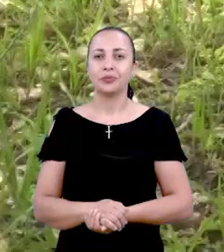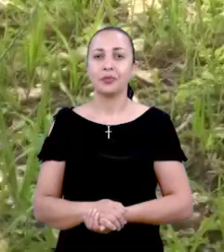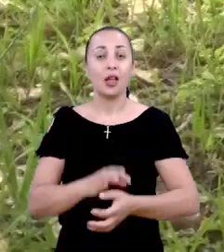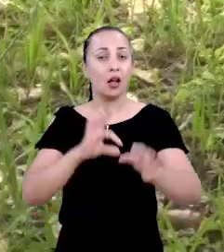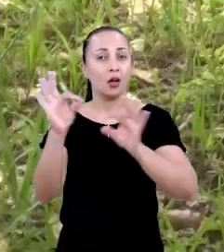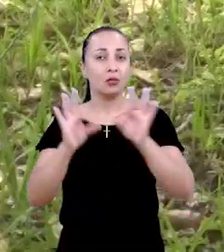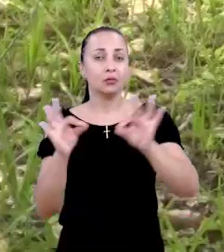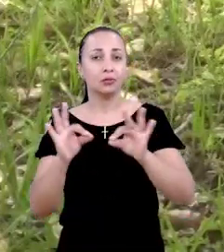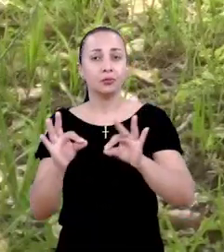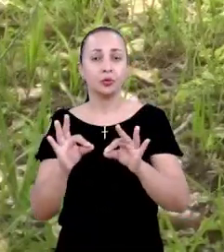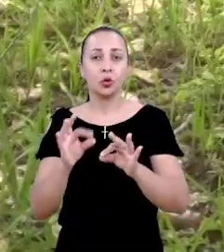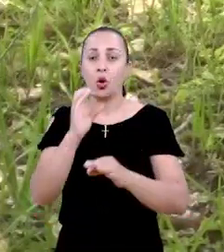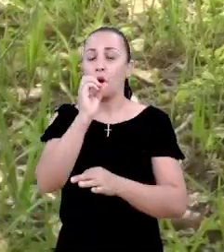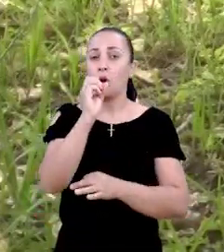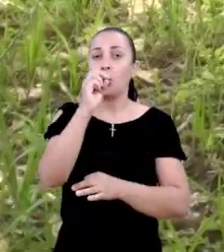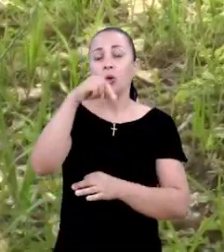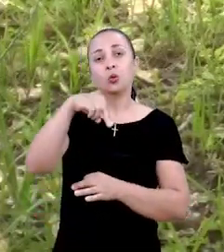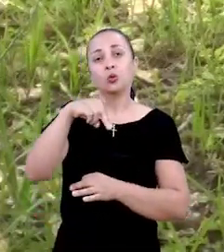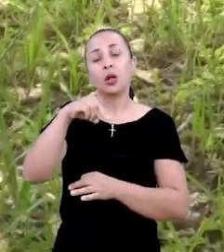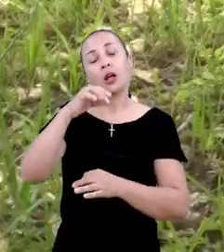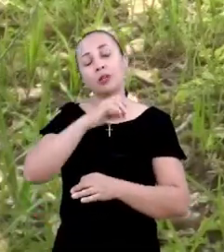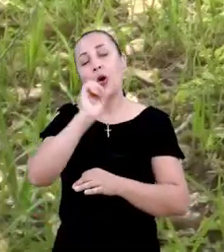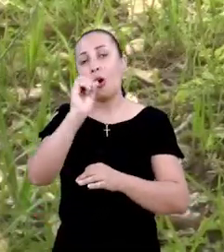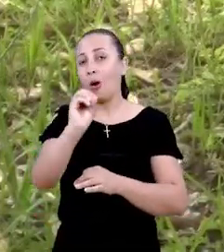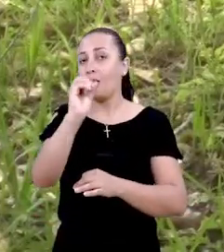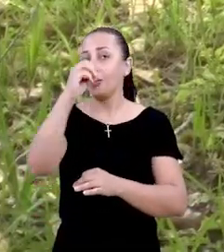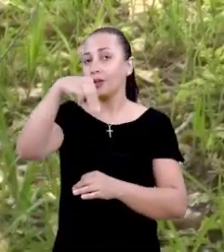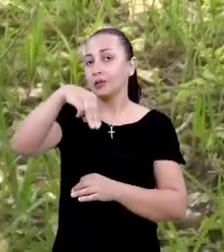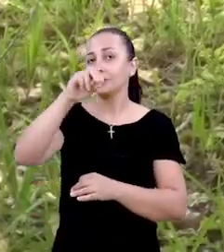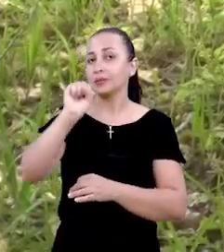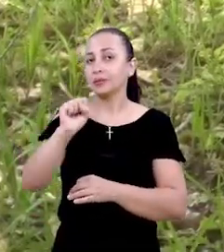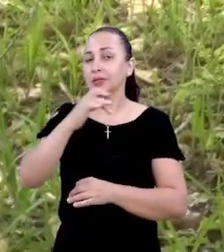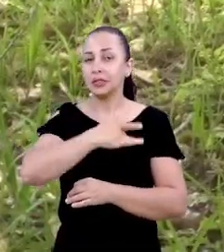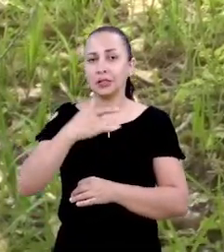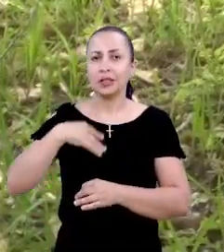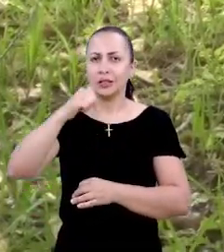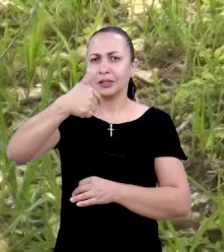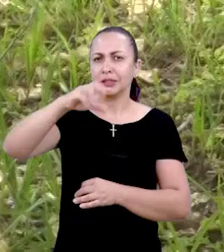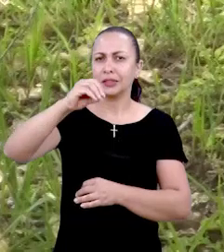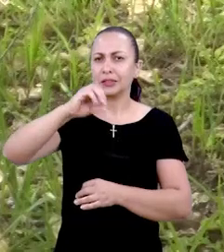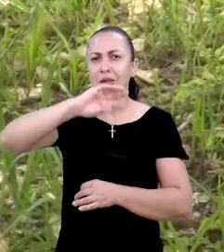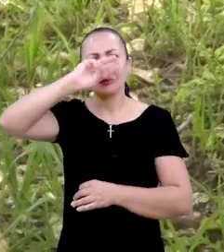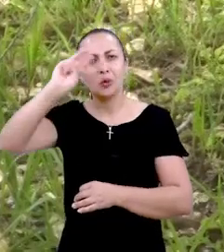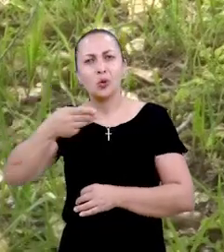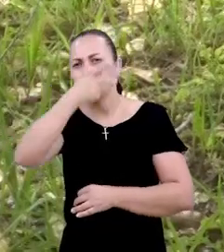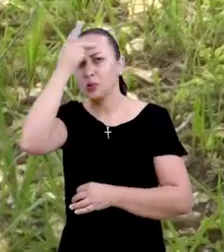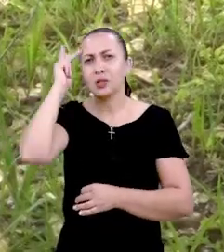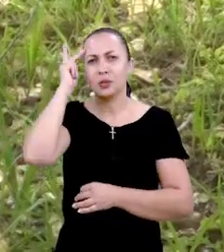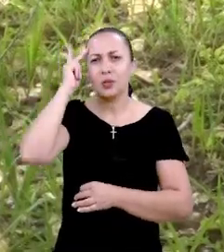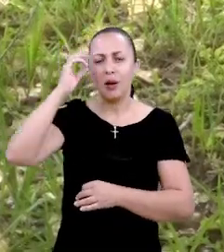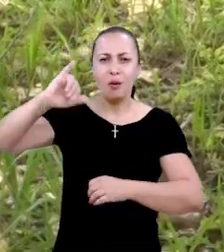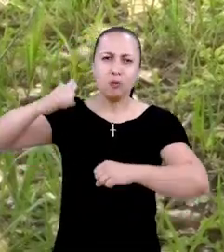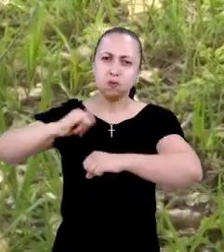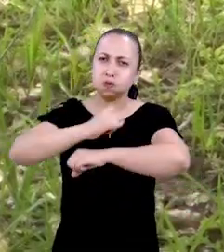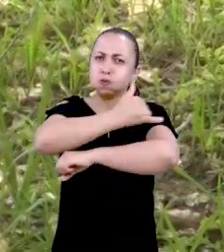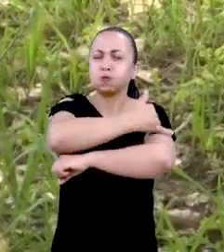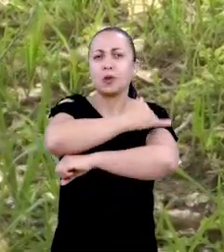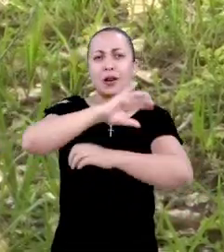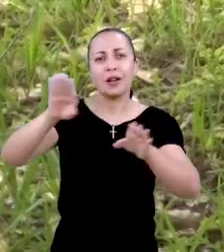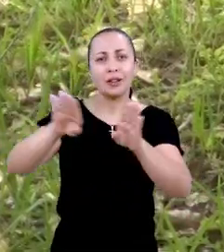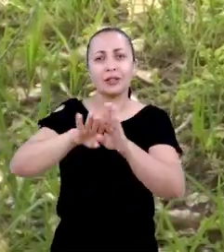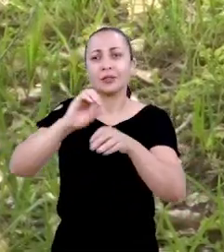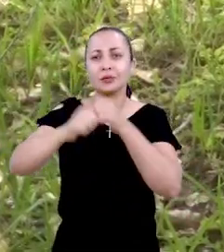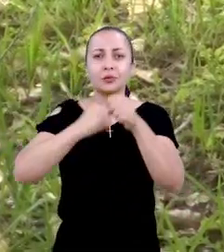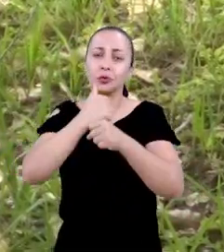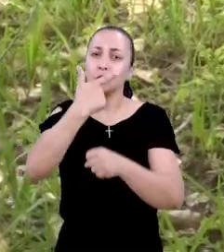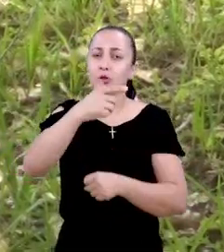A Organização Mundial de Saúde estima que 700 milhões de pessoas estejam obesas em todo o mundo até o ano de